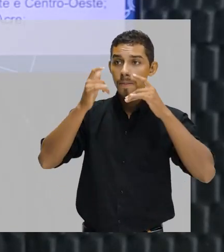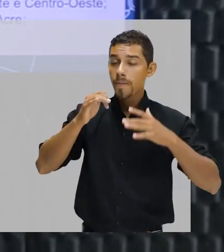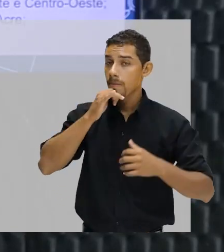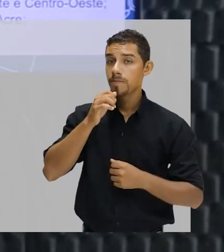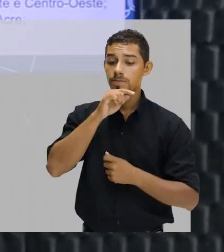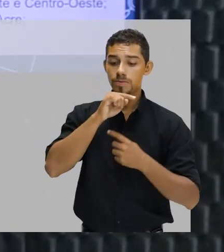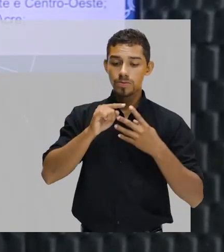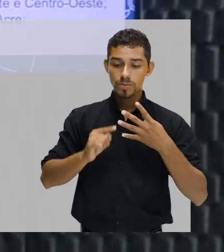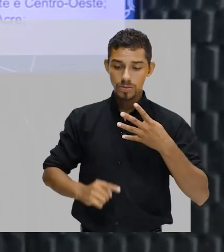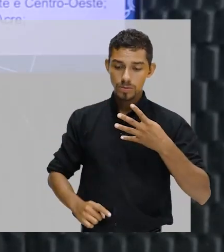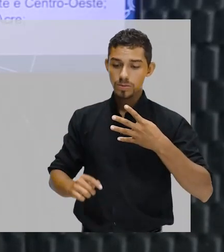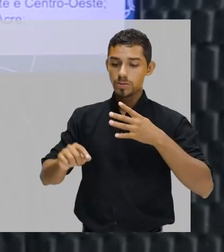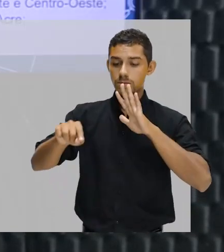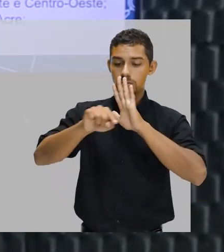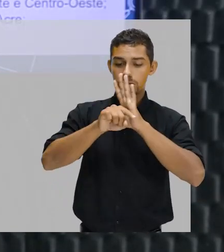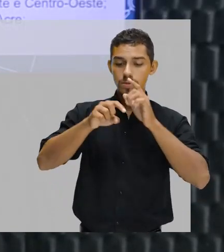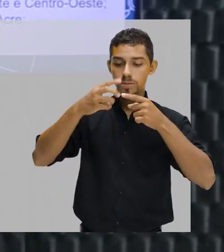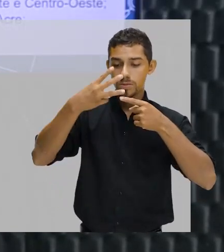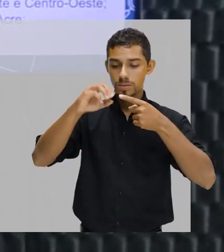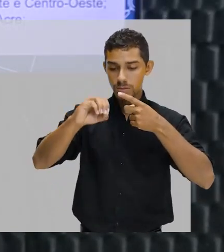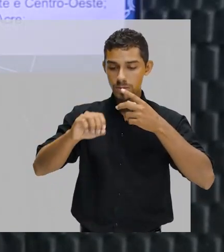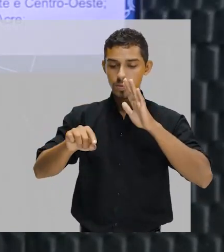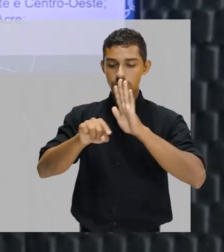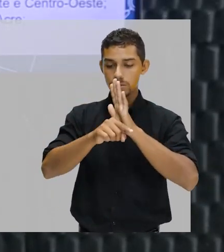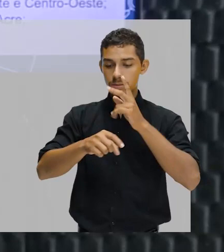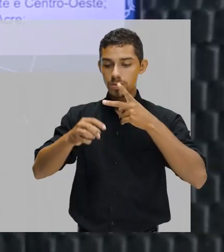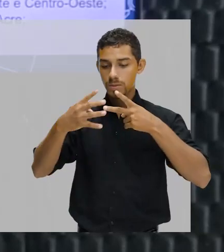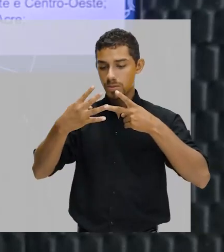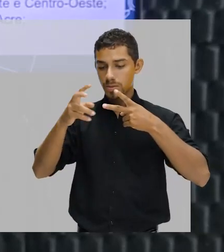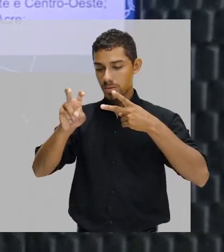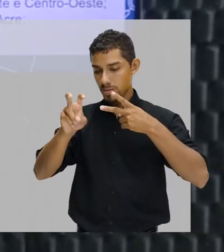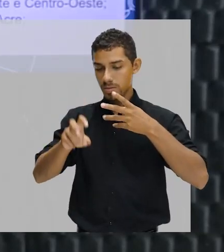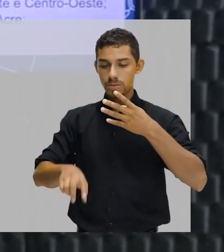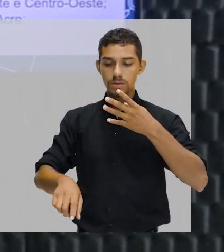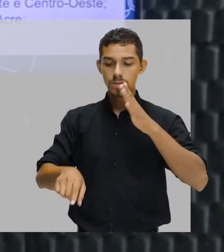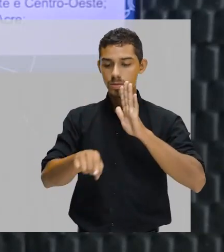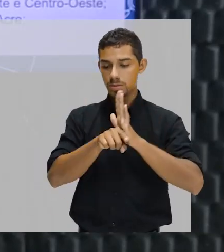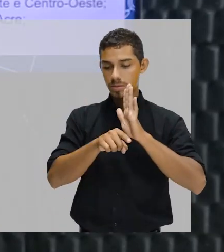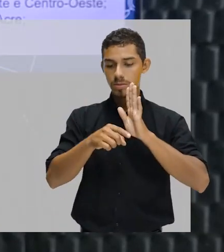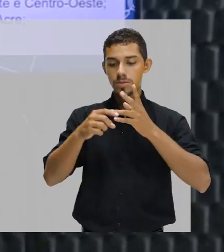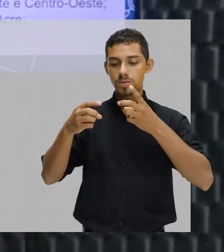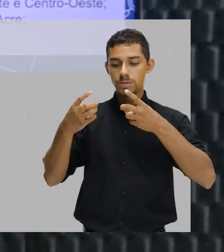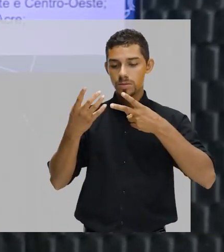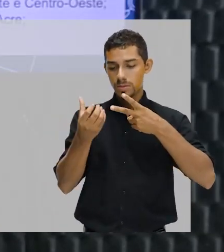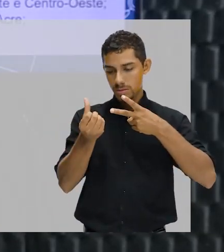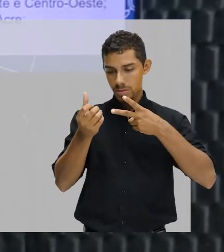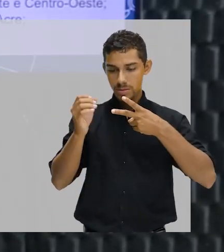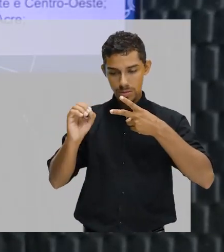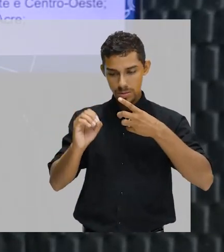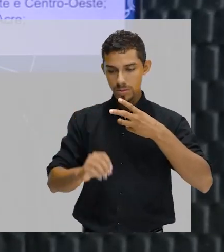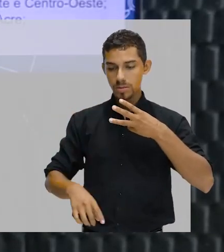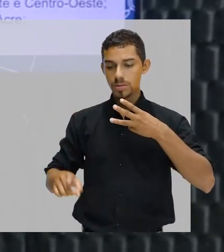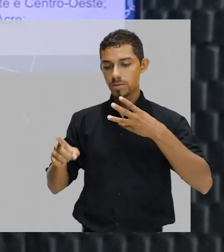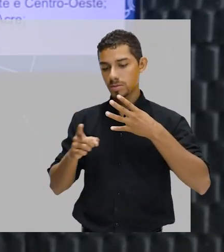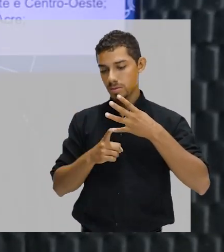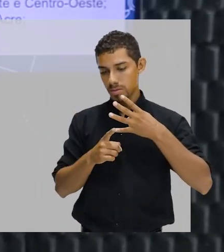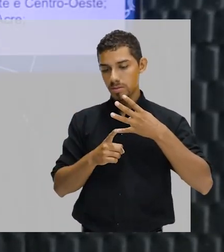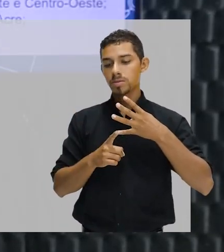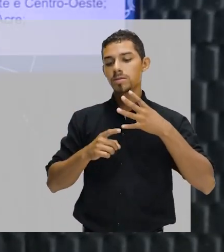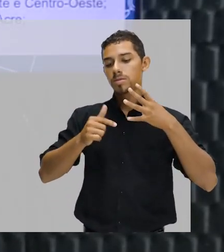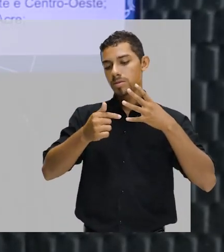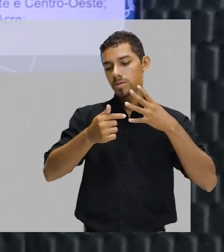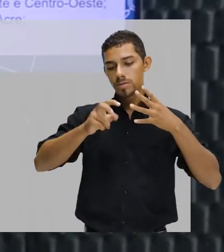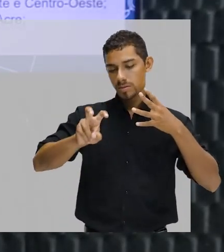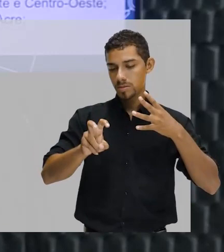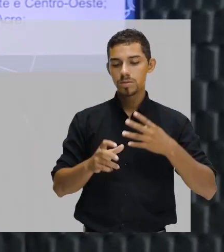possui 4 fusos. Que fusos são esses, Marcos? O fuso menos 30 das Ilhas Oceânicas, Fernando de Noronha, tá